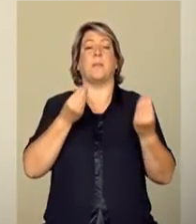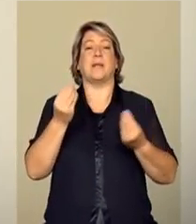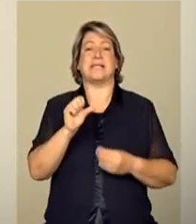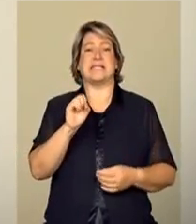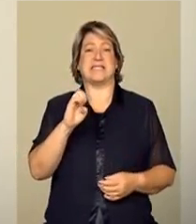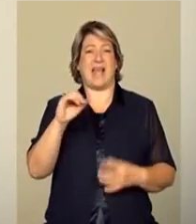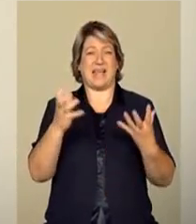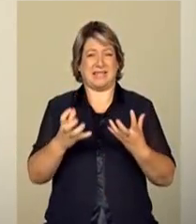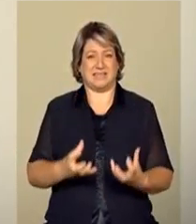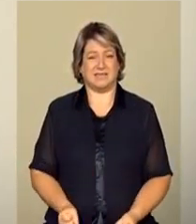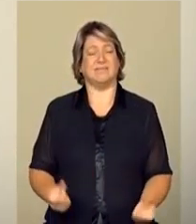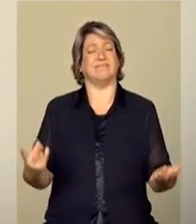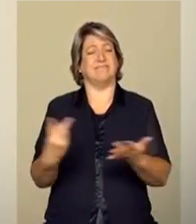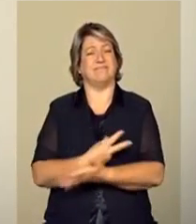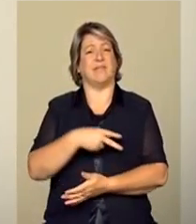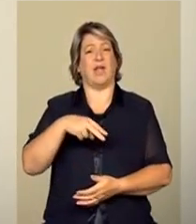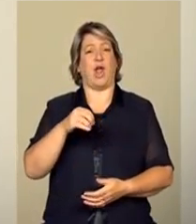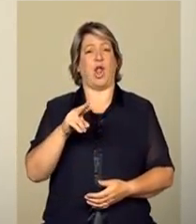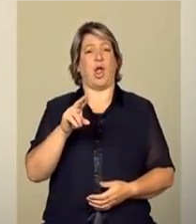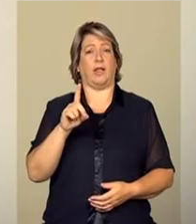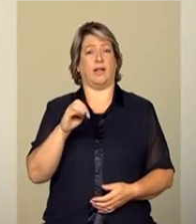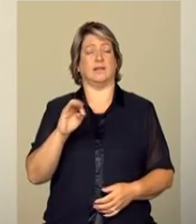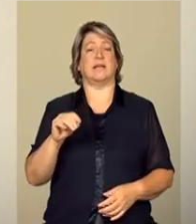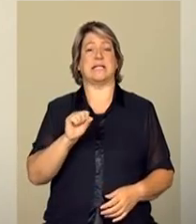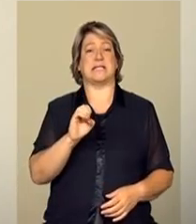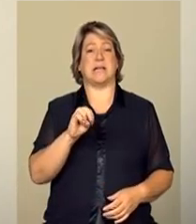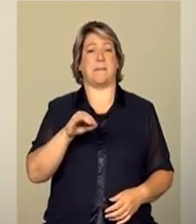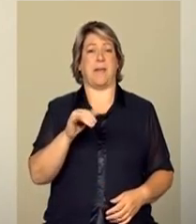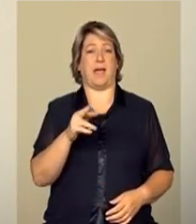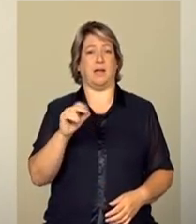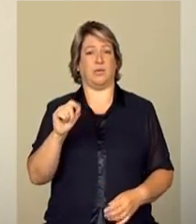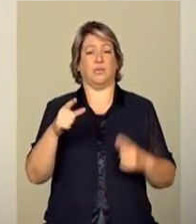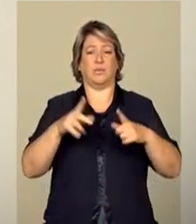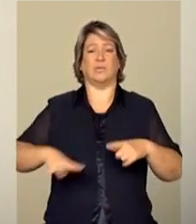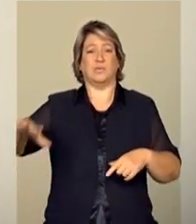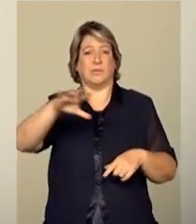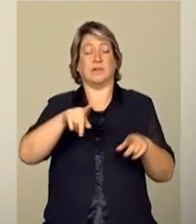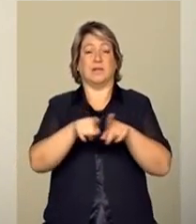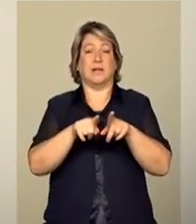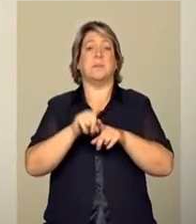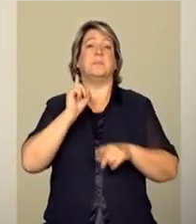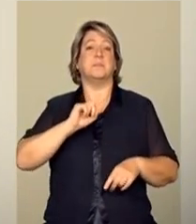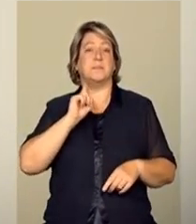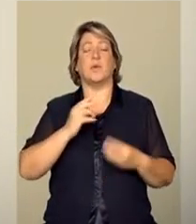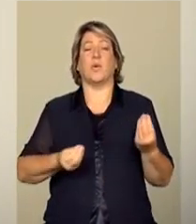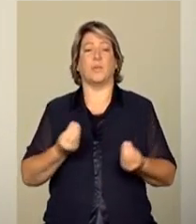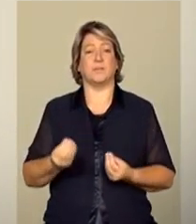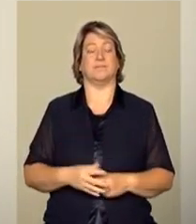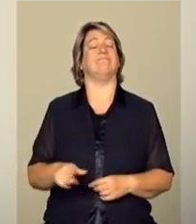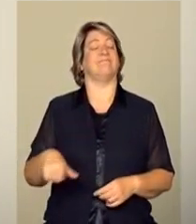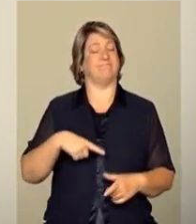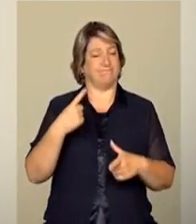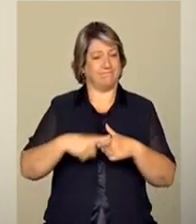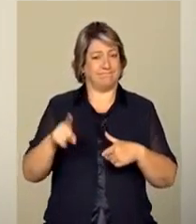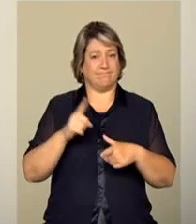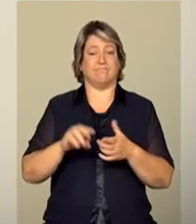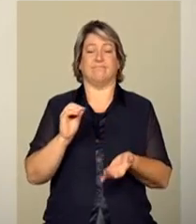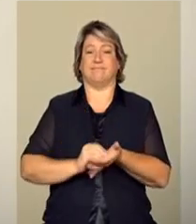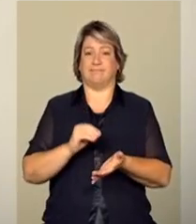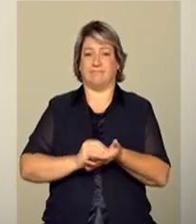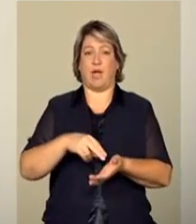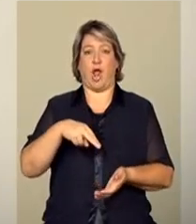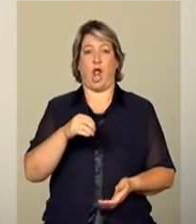que continua atingindo o semiárido do nordeste do norte de Minas Gerais olha Luci a situação continua muito grave lá no